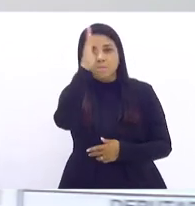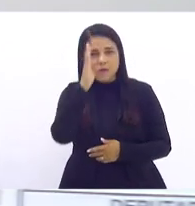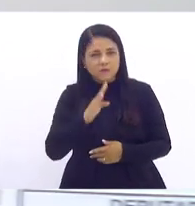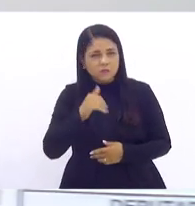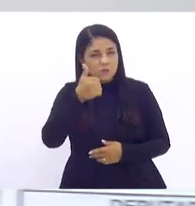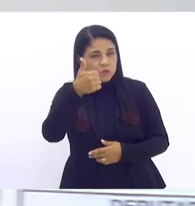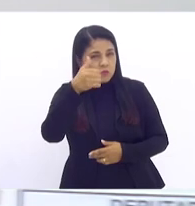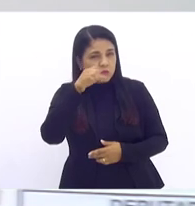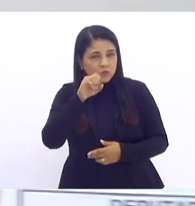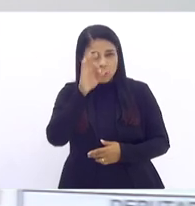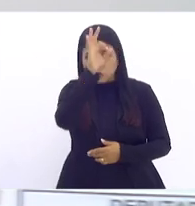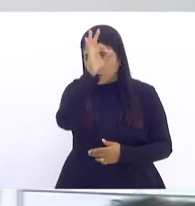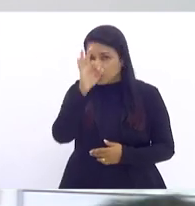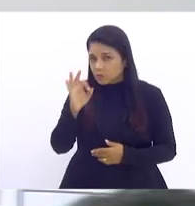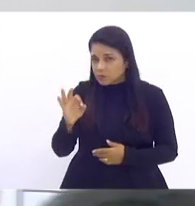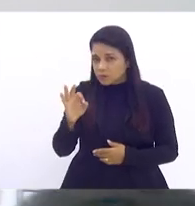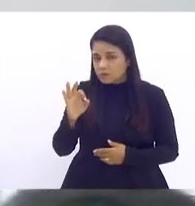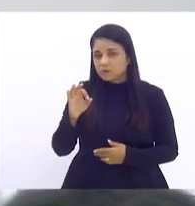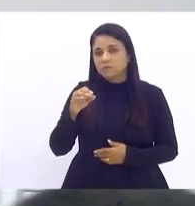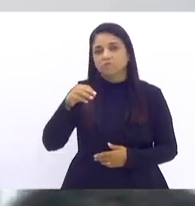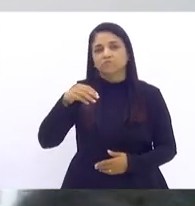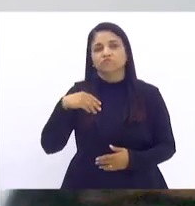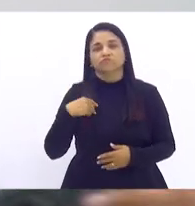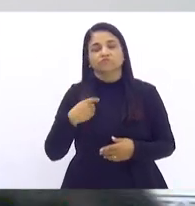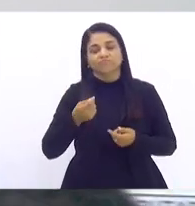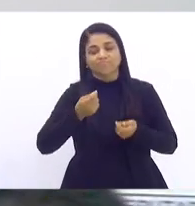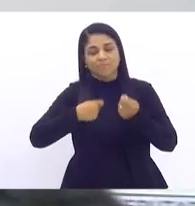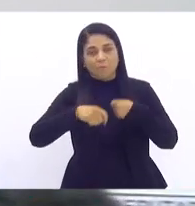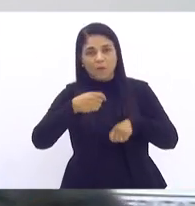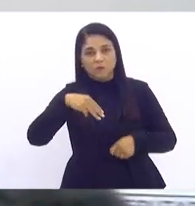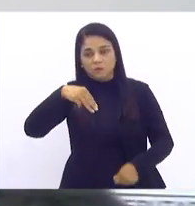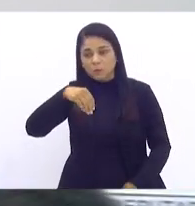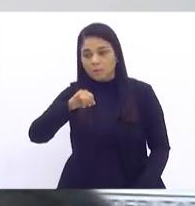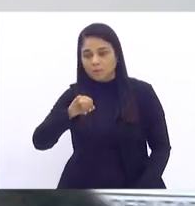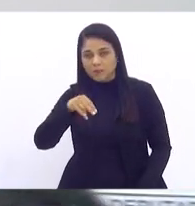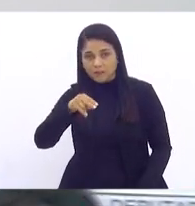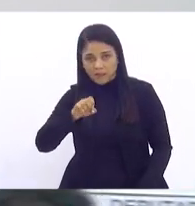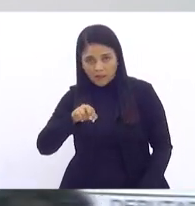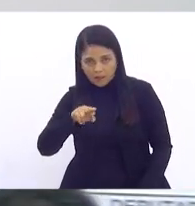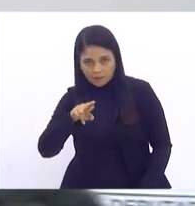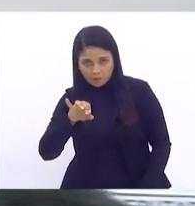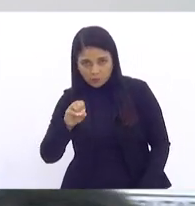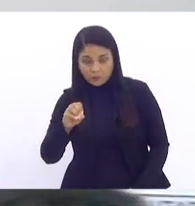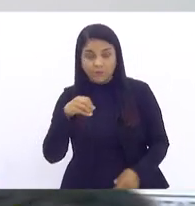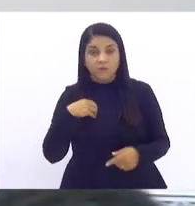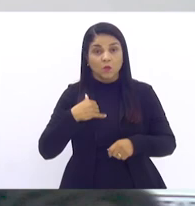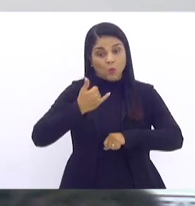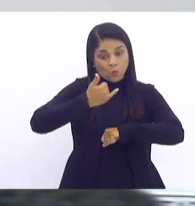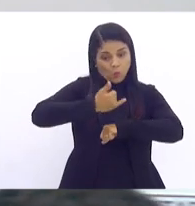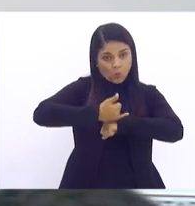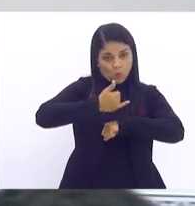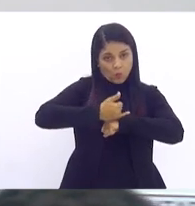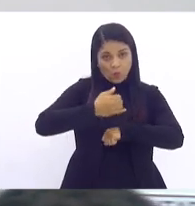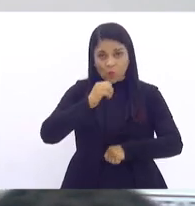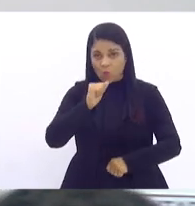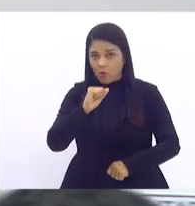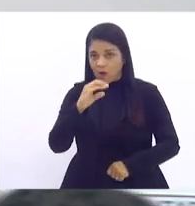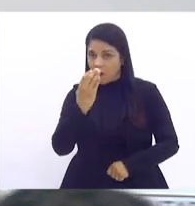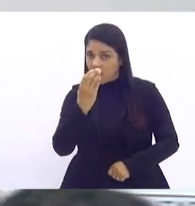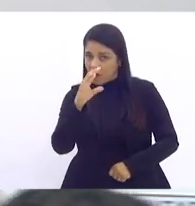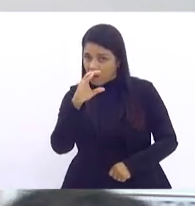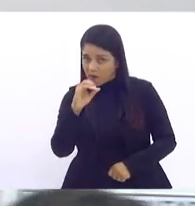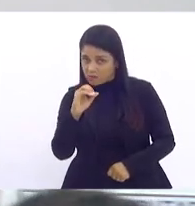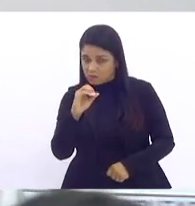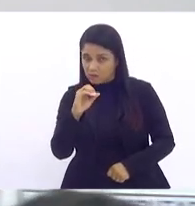do Comércio mundial de ferro e quando você vai para o aço né que é nada mais do que a metalurgia em cima